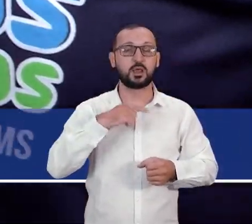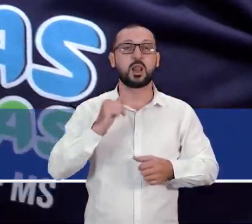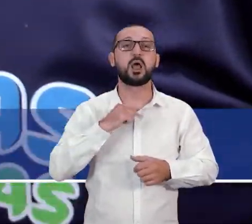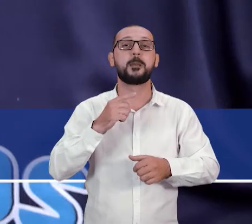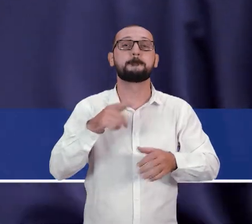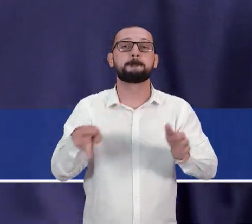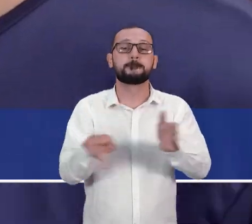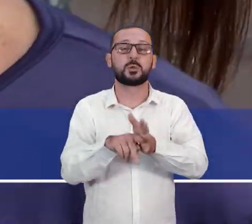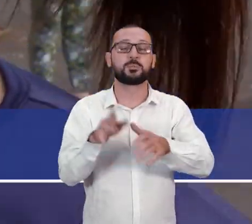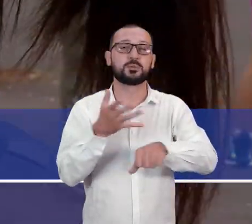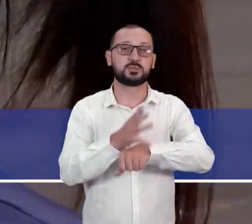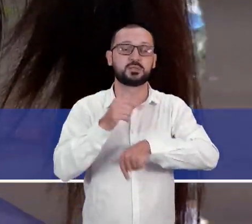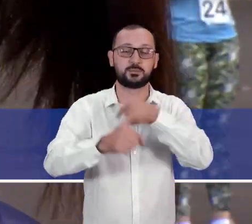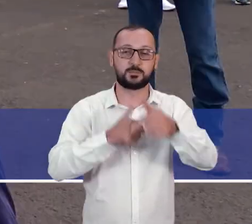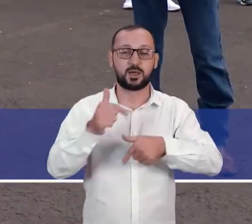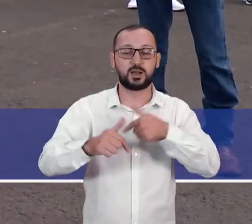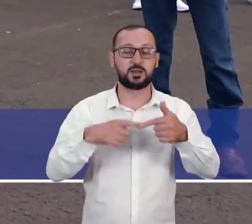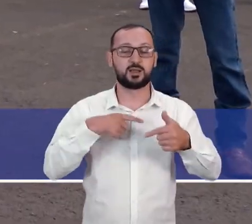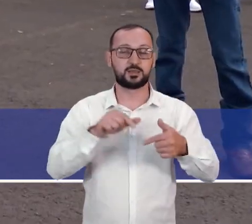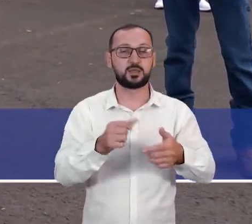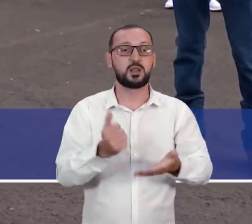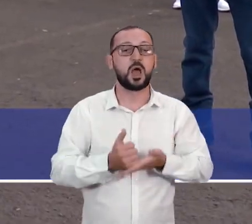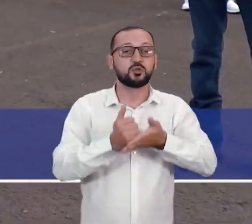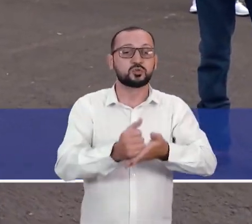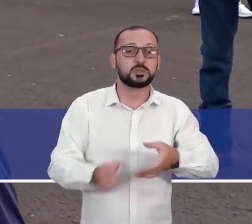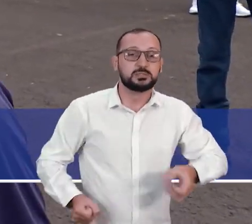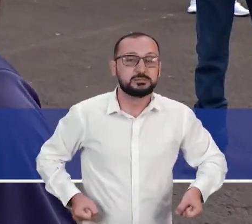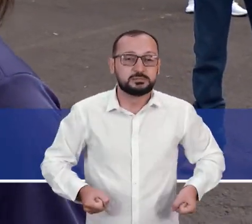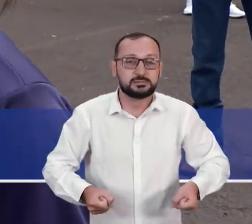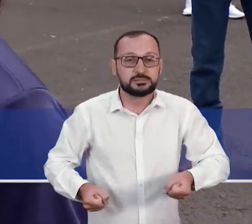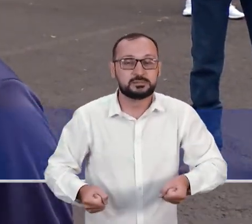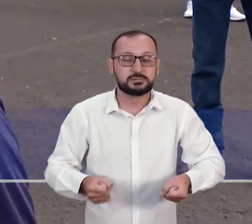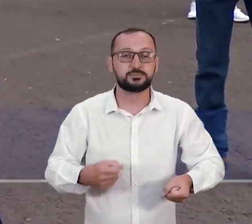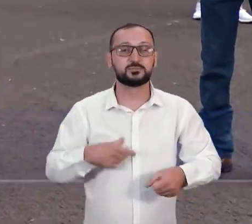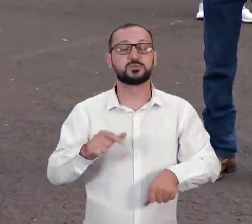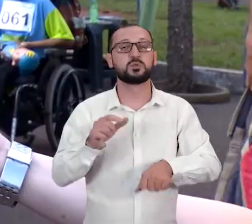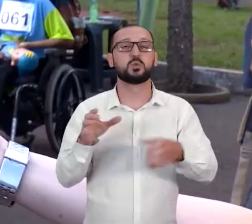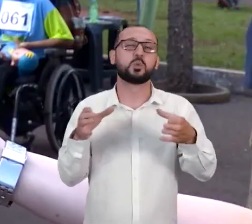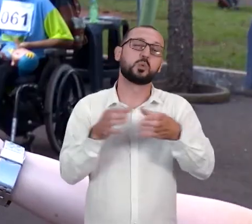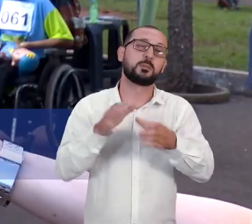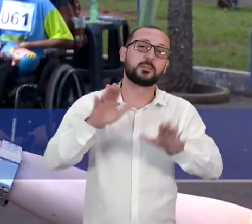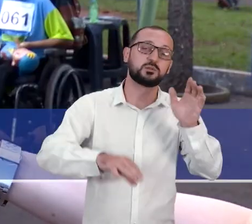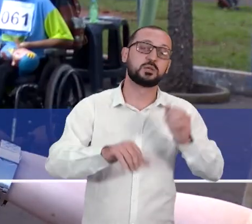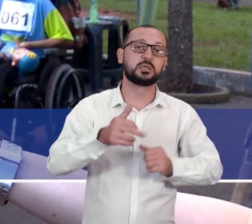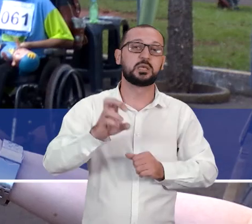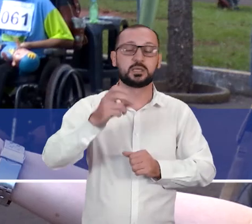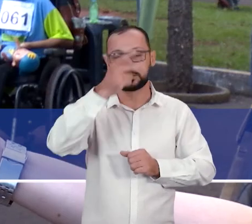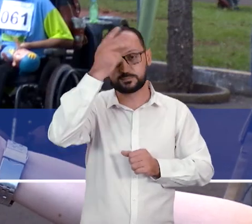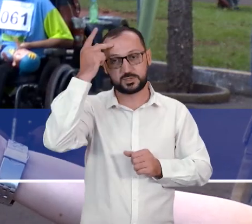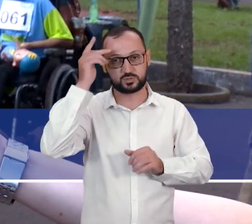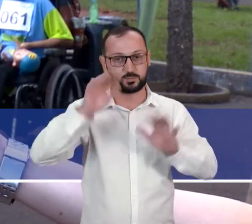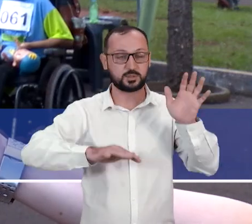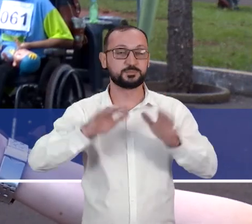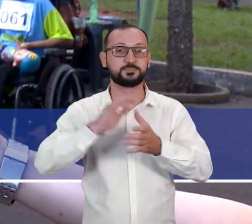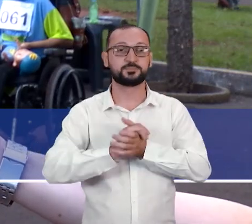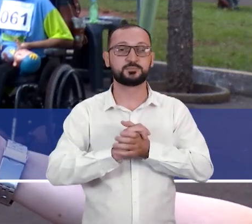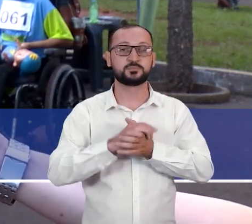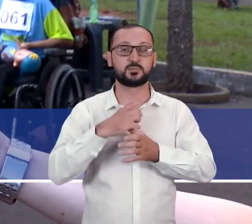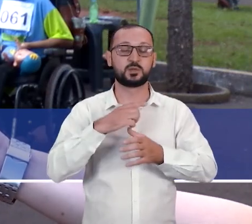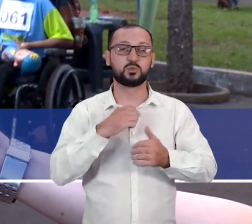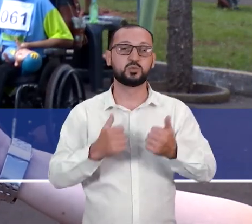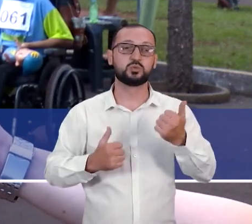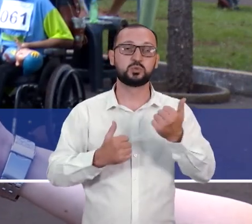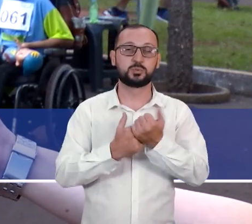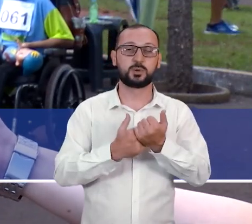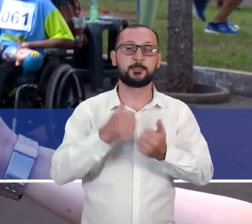é funcionária da Assembleia Legislativa e hoje foi às pernas desses competidores. Nós estamos num grupo de mais ou menos 15 pessoas.